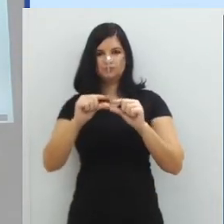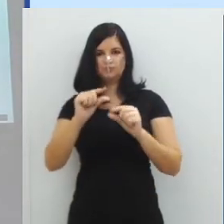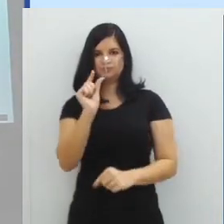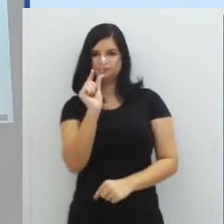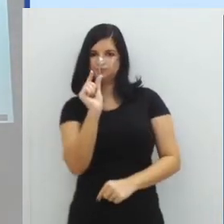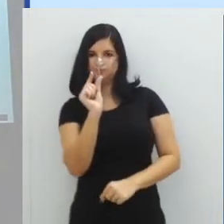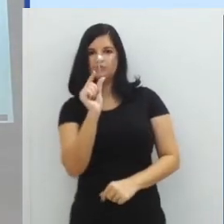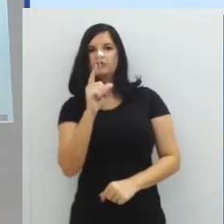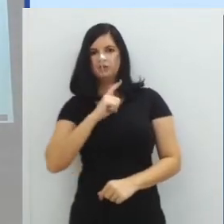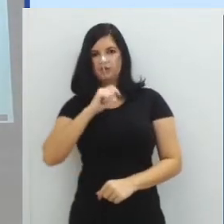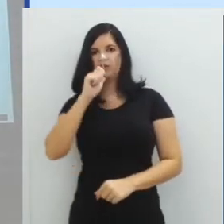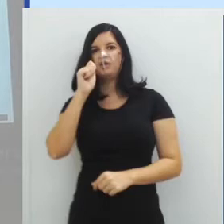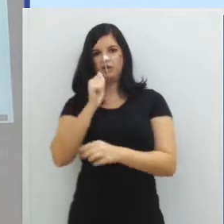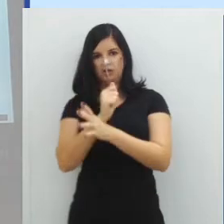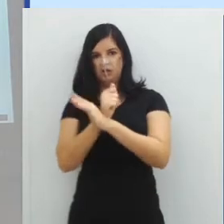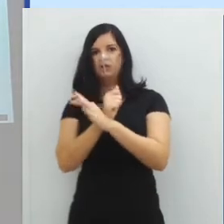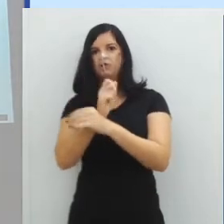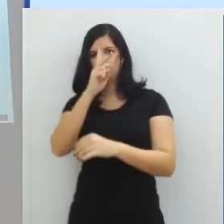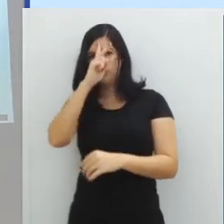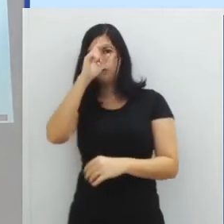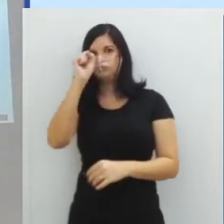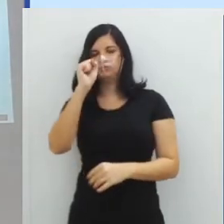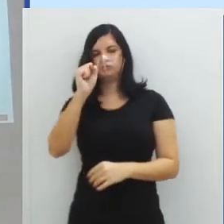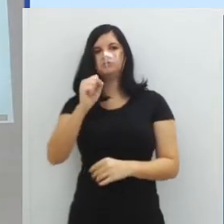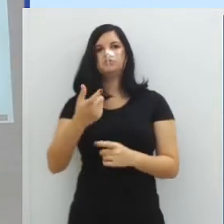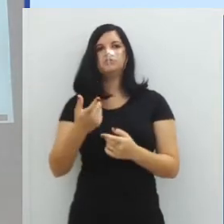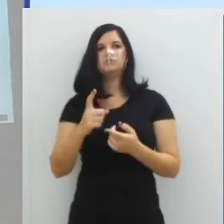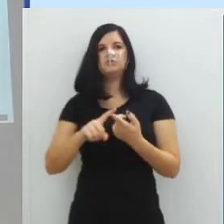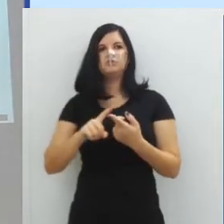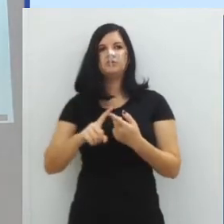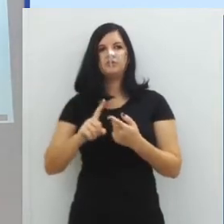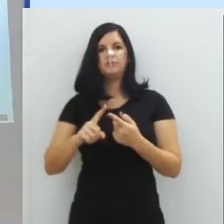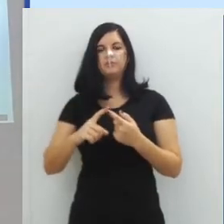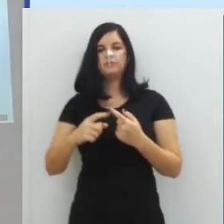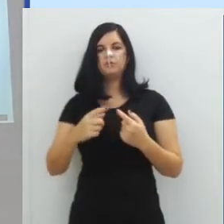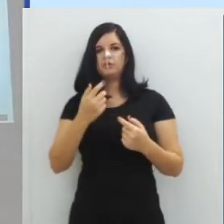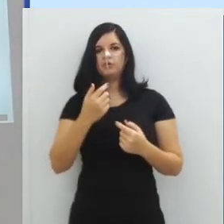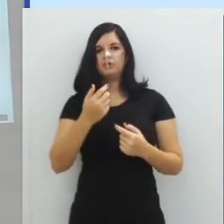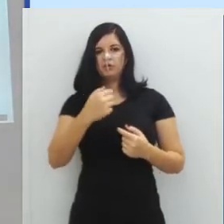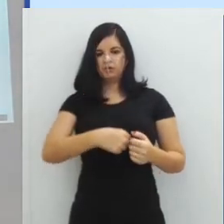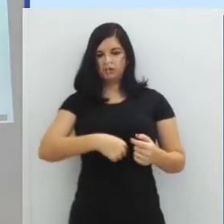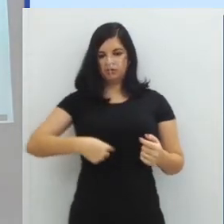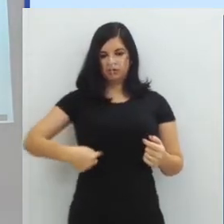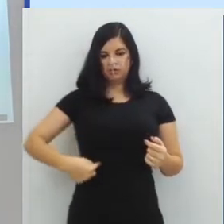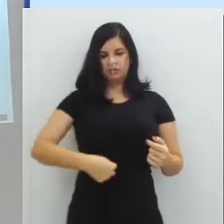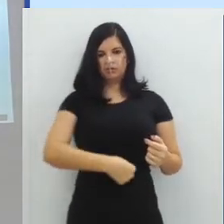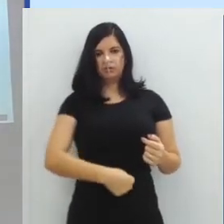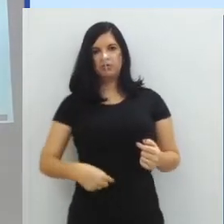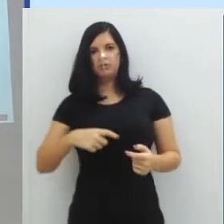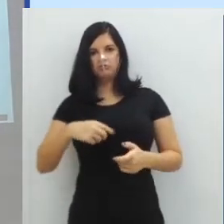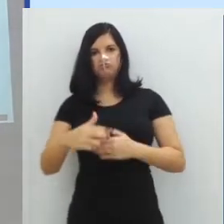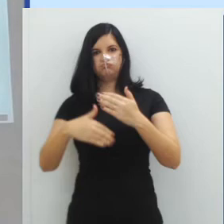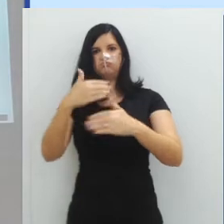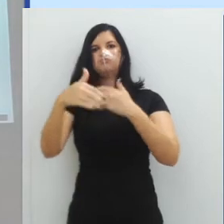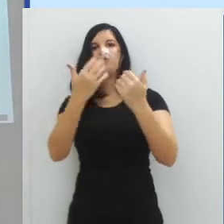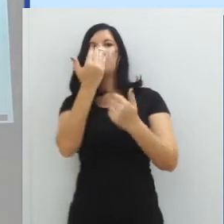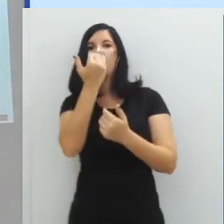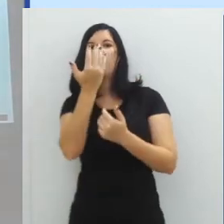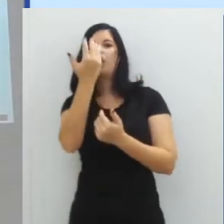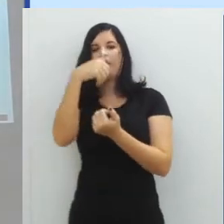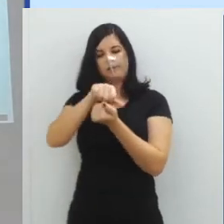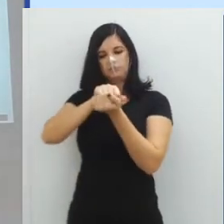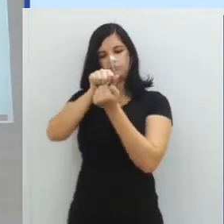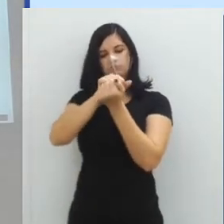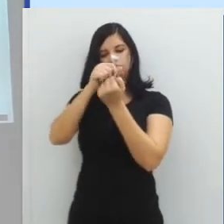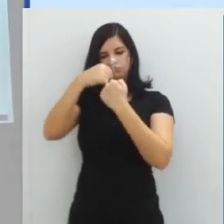que têm um ácido bem forte, né? O ácido do nosso estômago, que serve para fazer o processo de digestão,